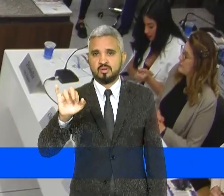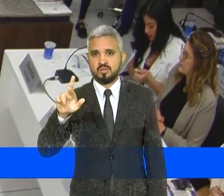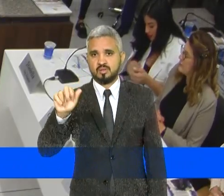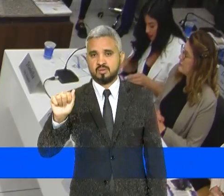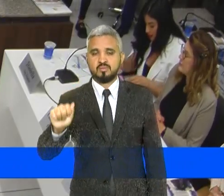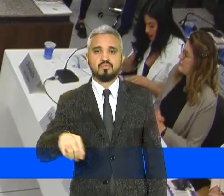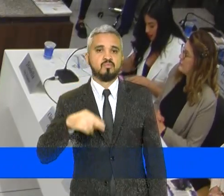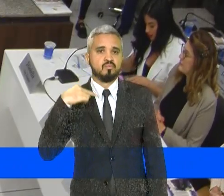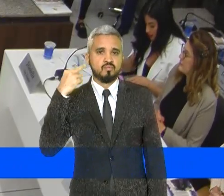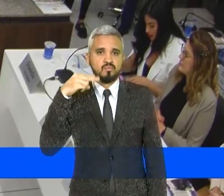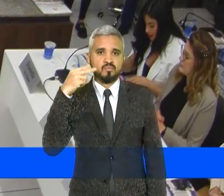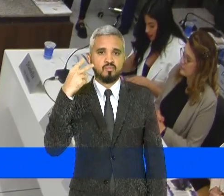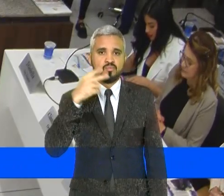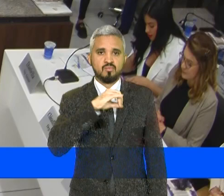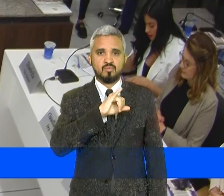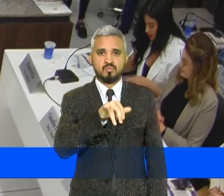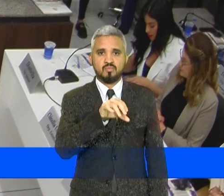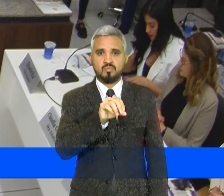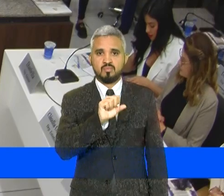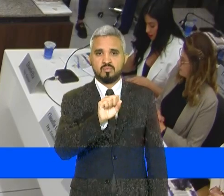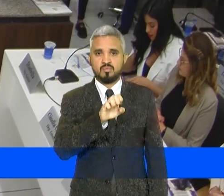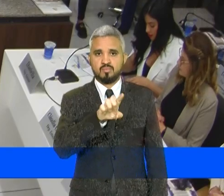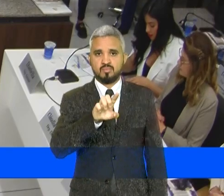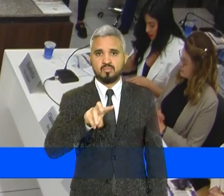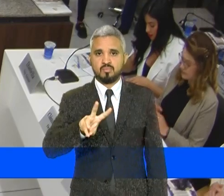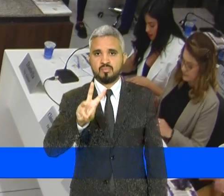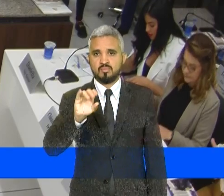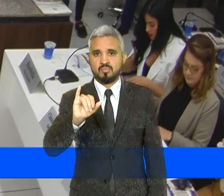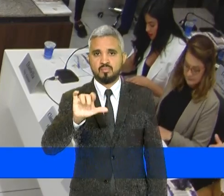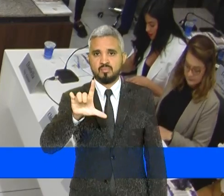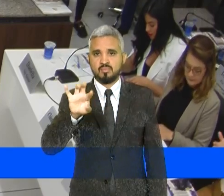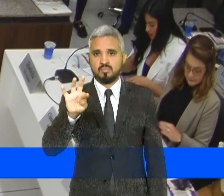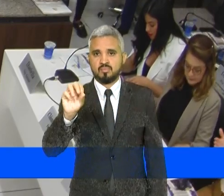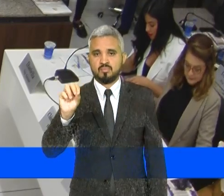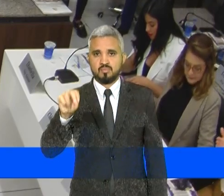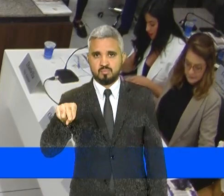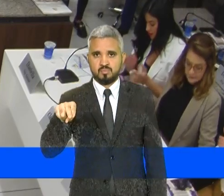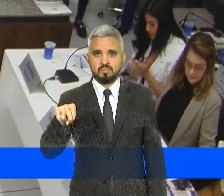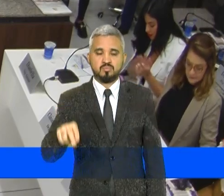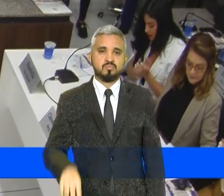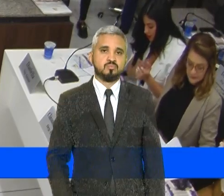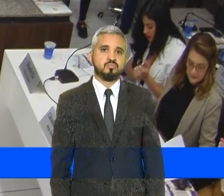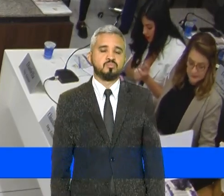Vereador José Wilton dos Santos Barros Júnior.